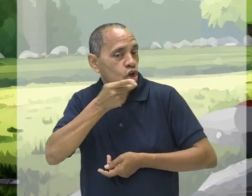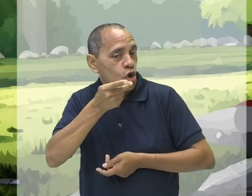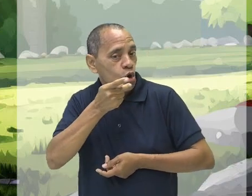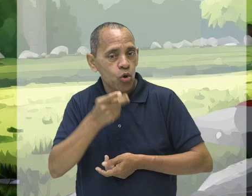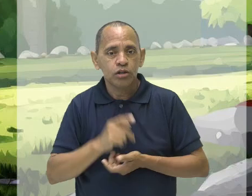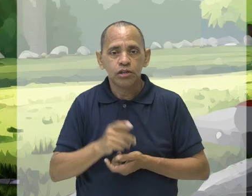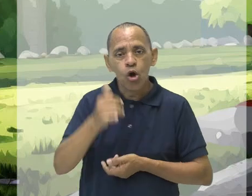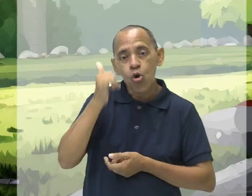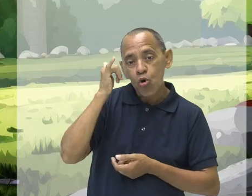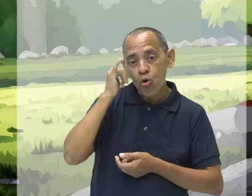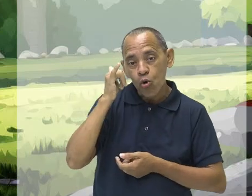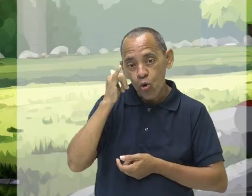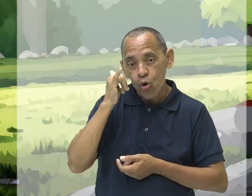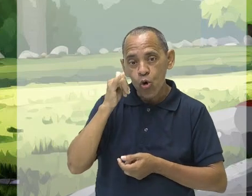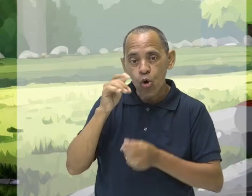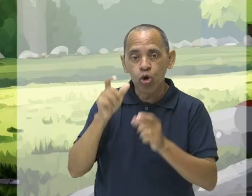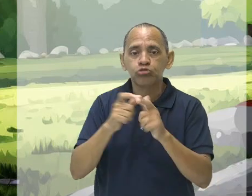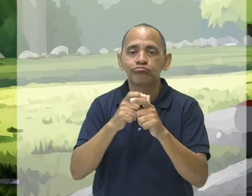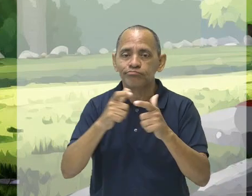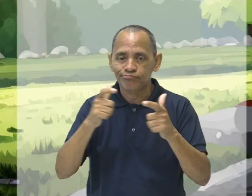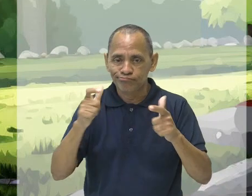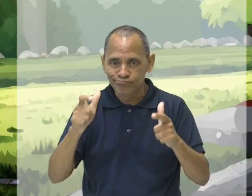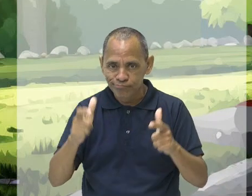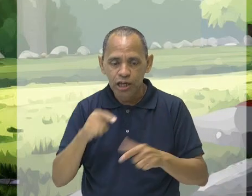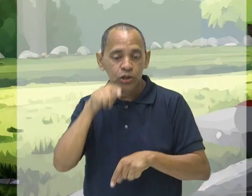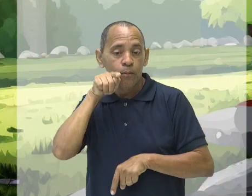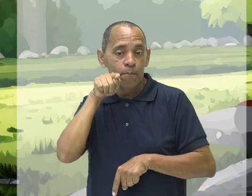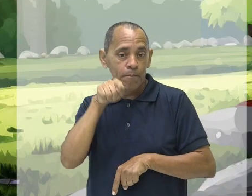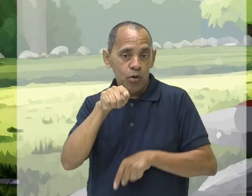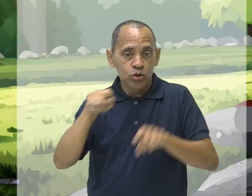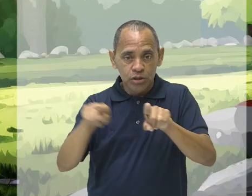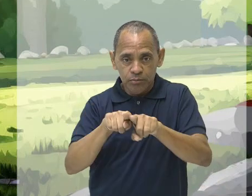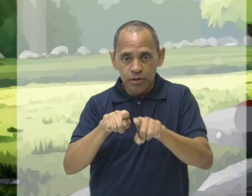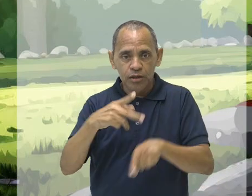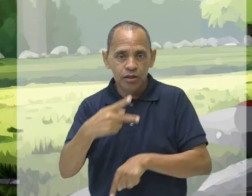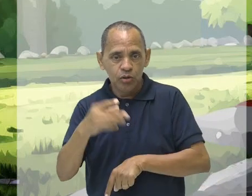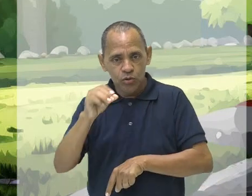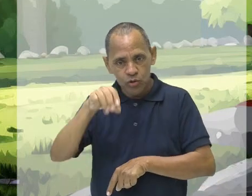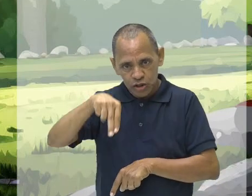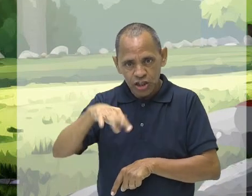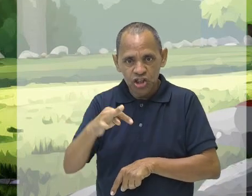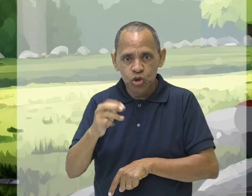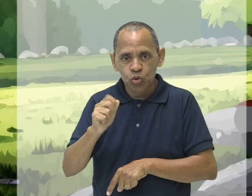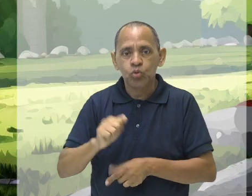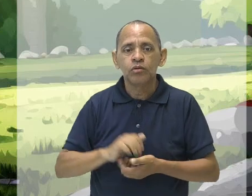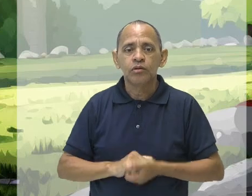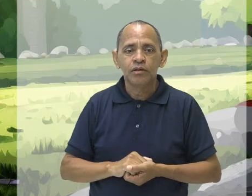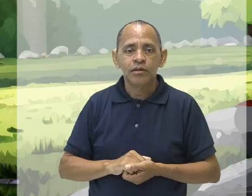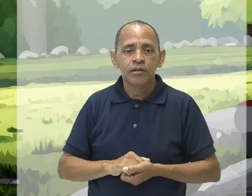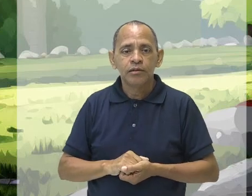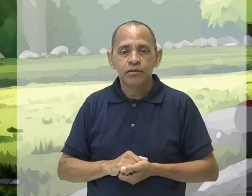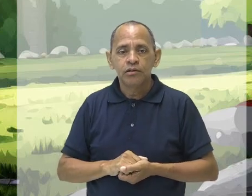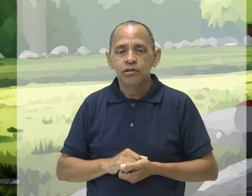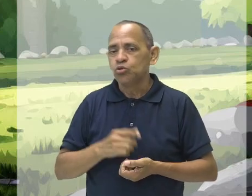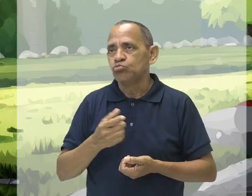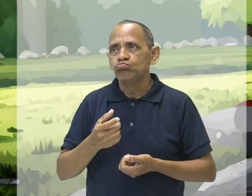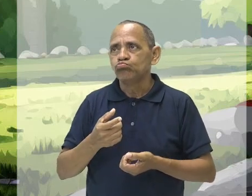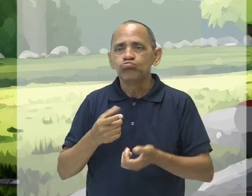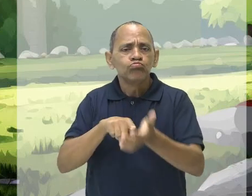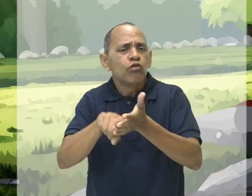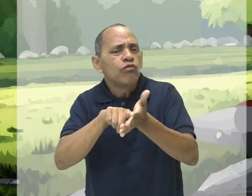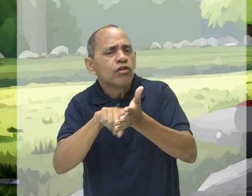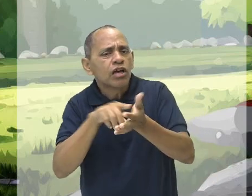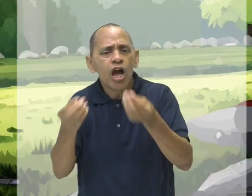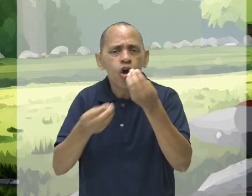novo dentro de um conto, ok? A essa altura não importa averiguar se há verdade ou falsidade, né, no